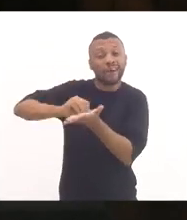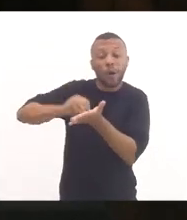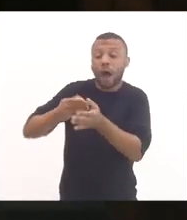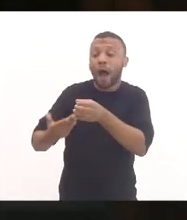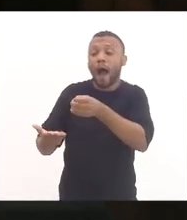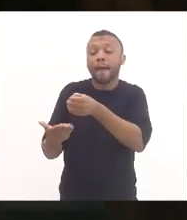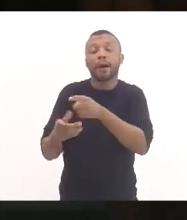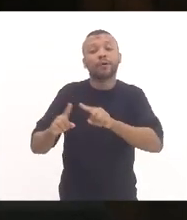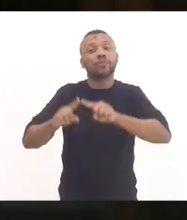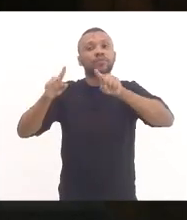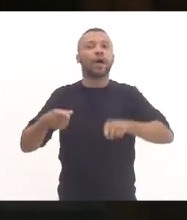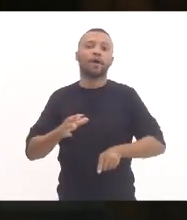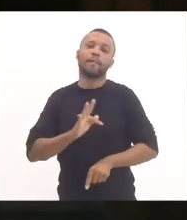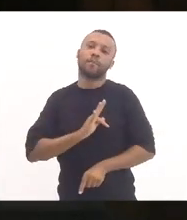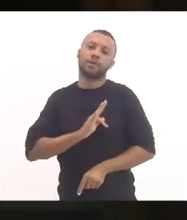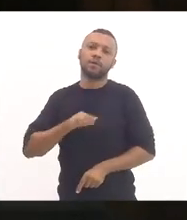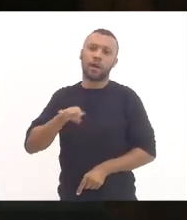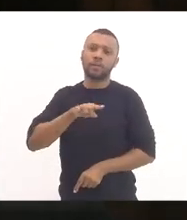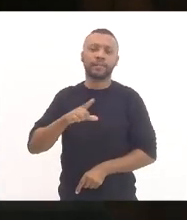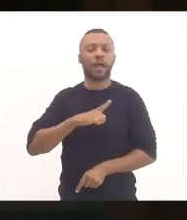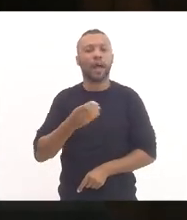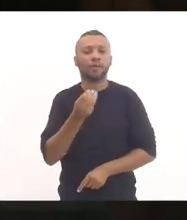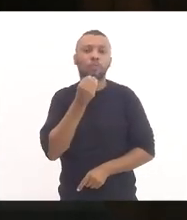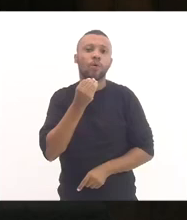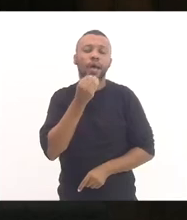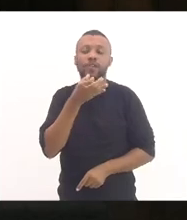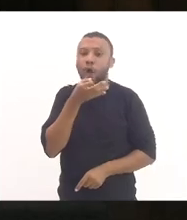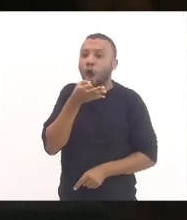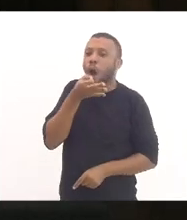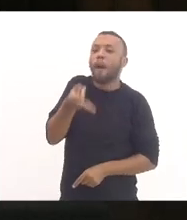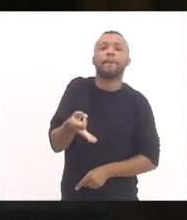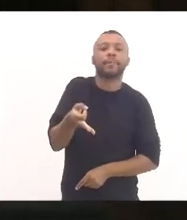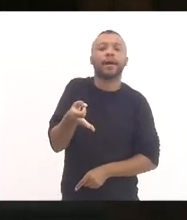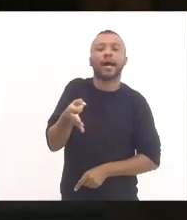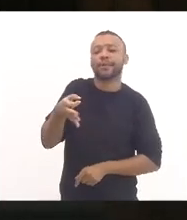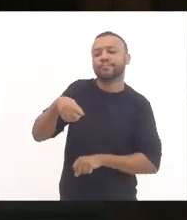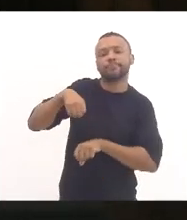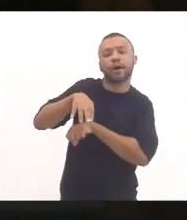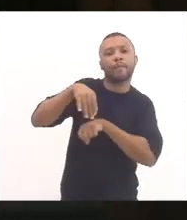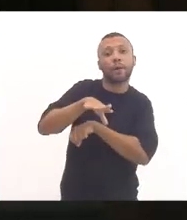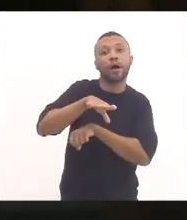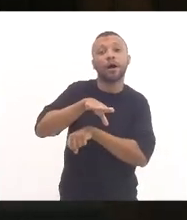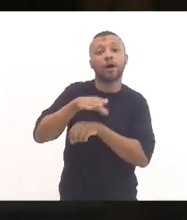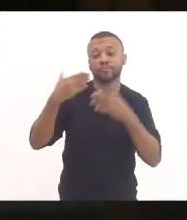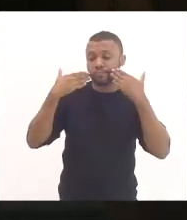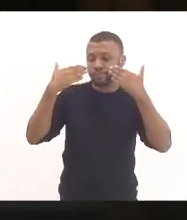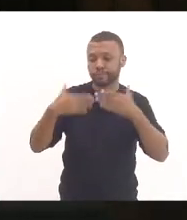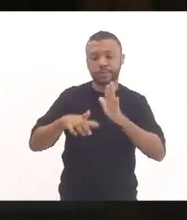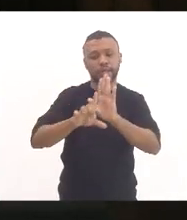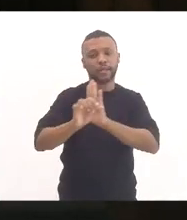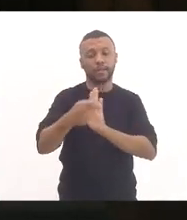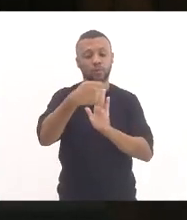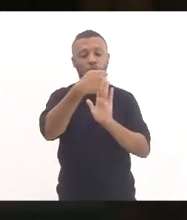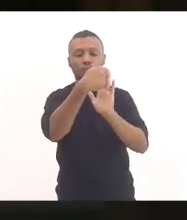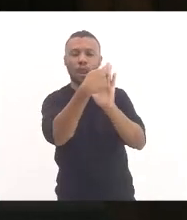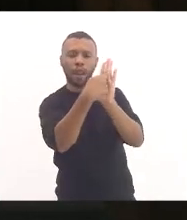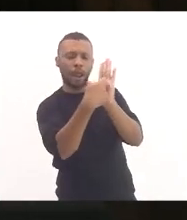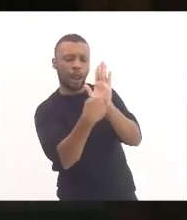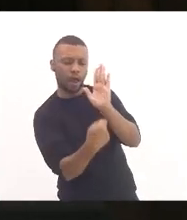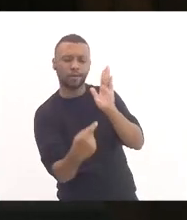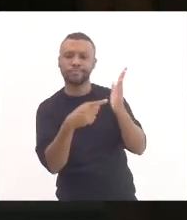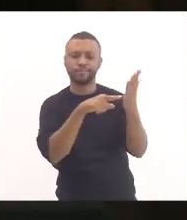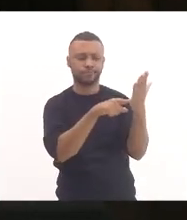dos policiais essa oportunidade de opinar diante dessa lei orgânica Então o texto foi